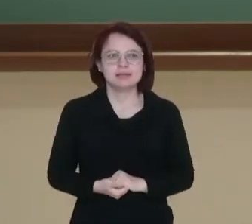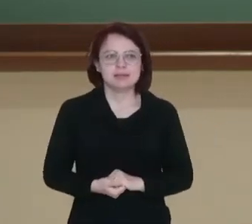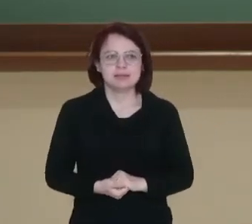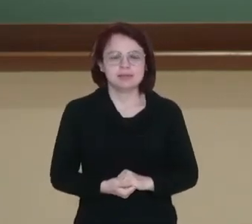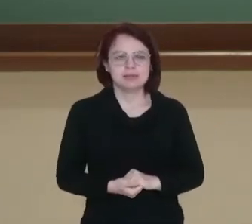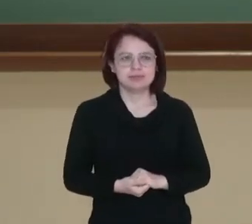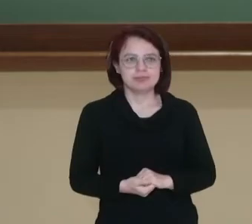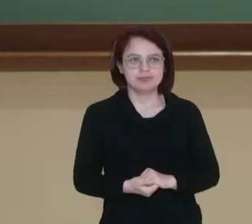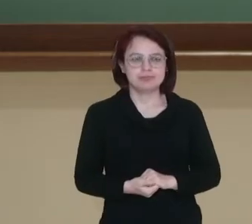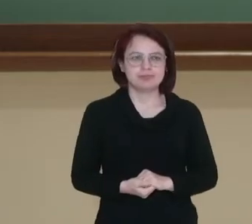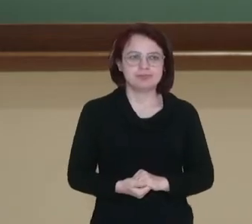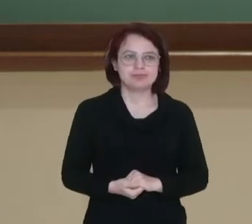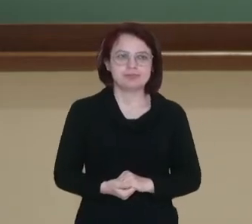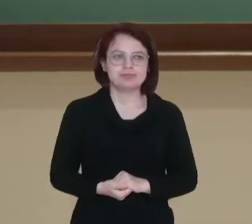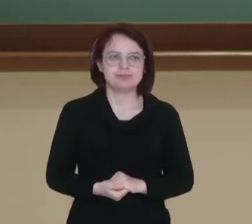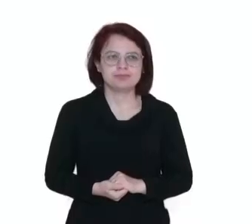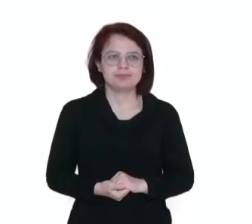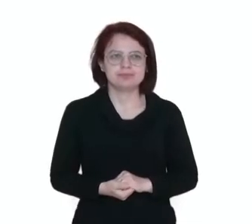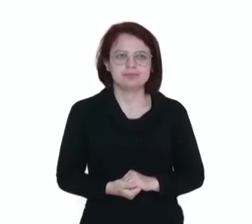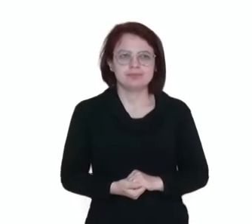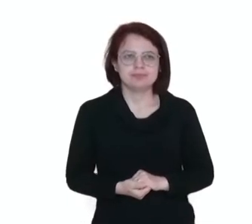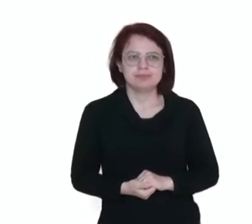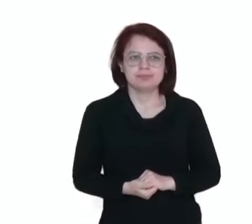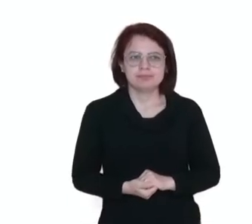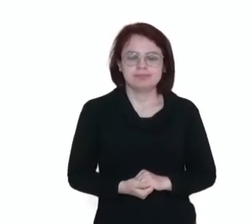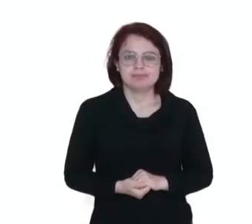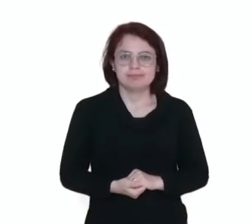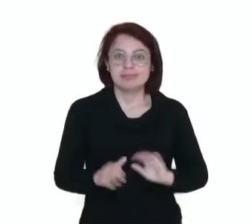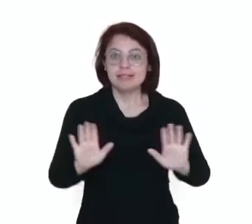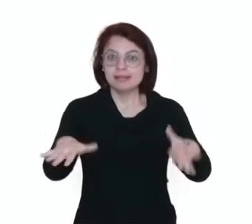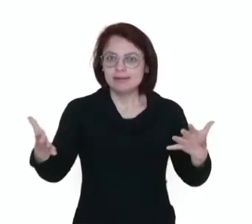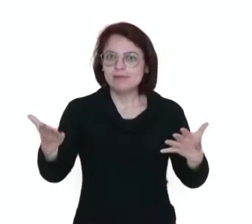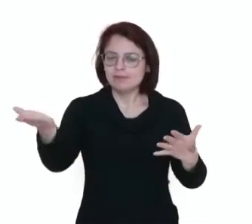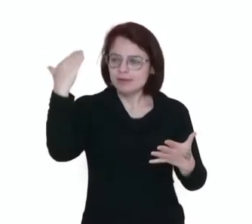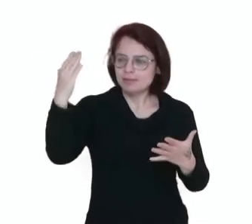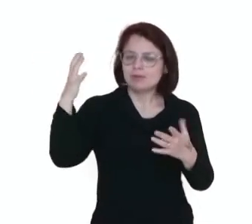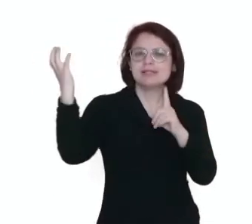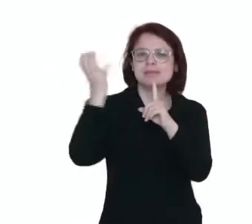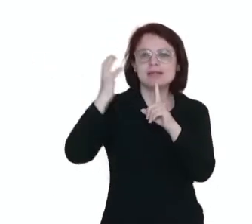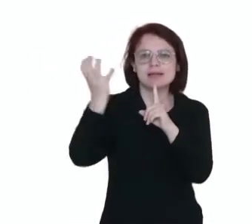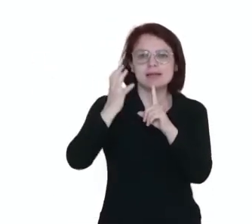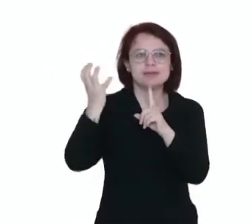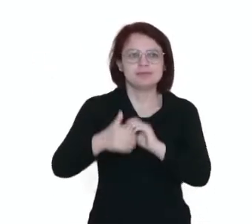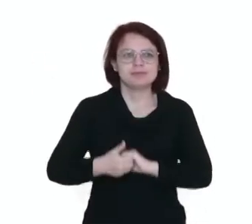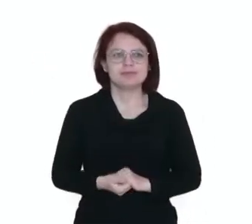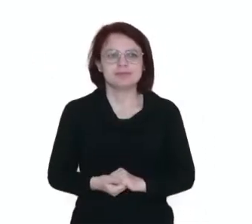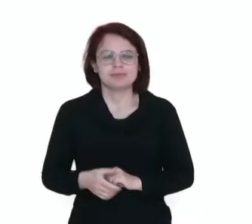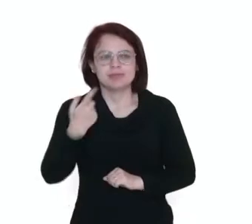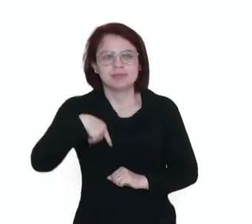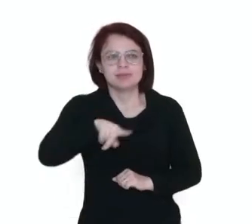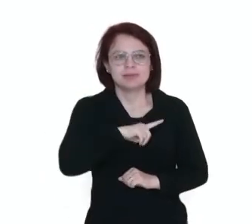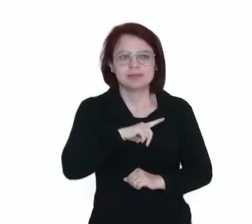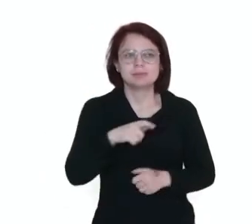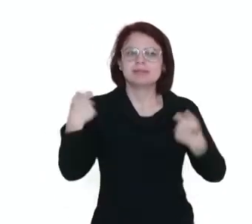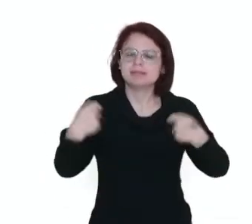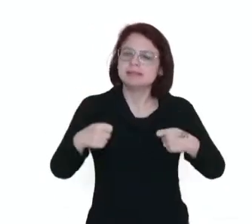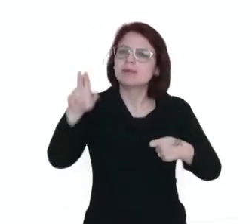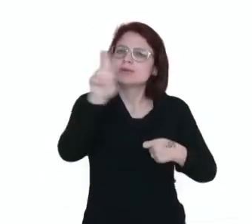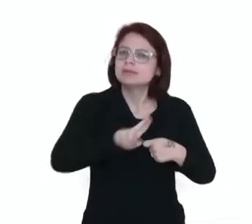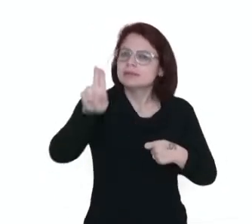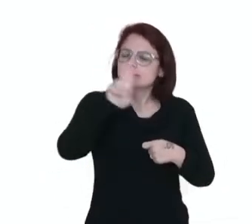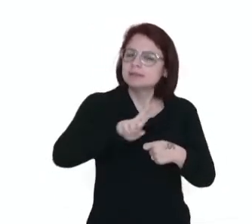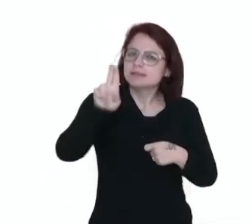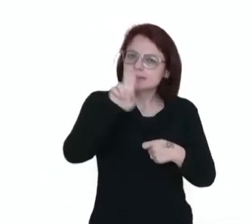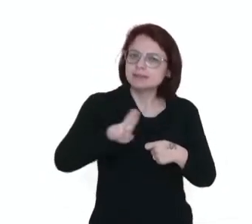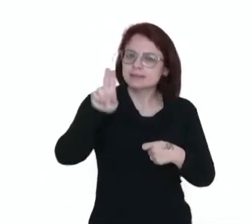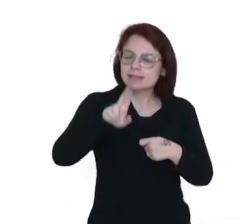Olha lá, que tal nos inspirarmos então e fazermos uso da bike como meio de